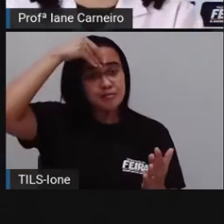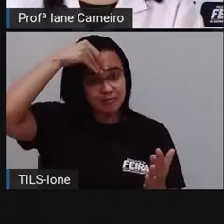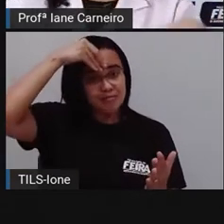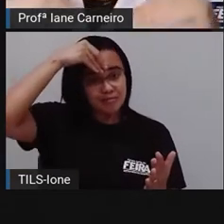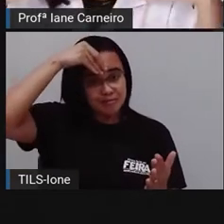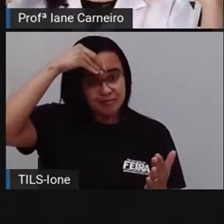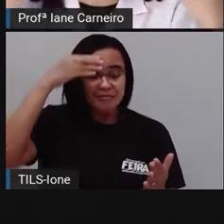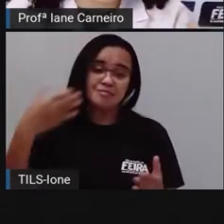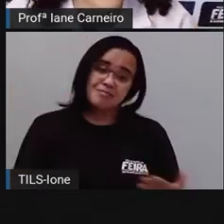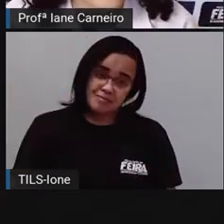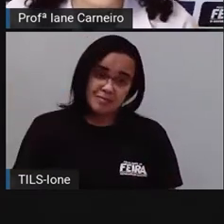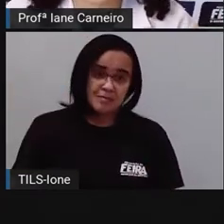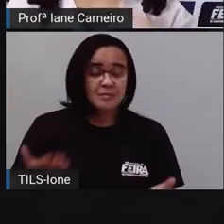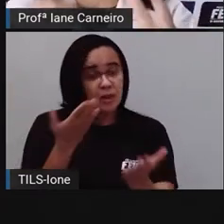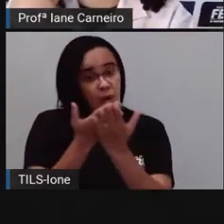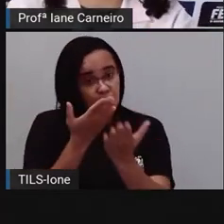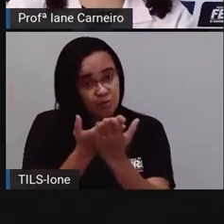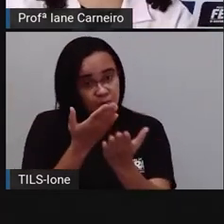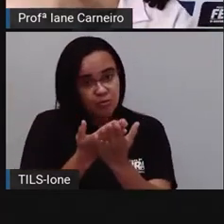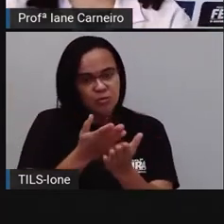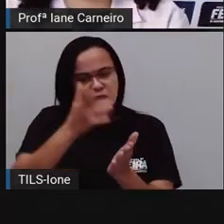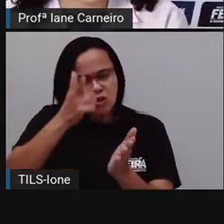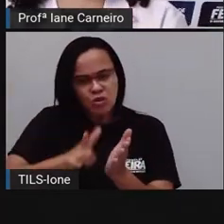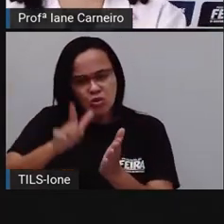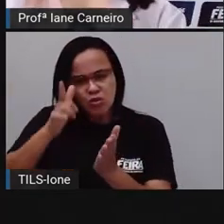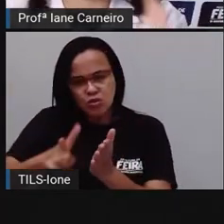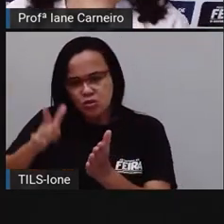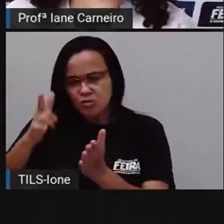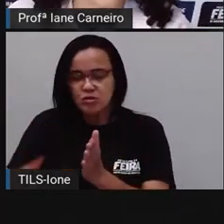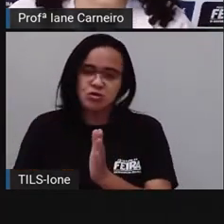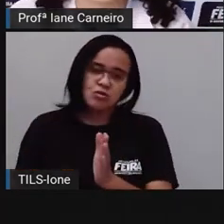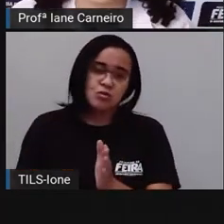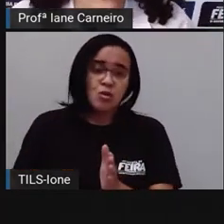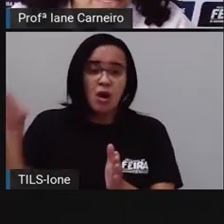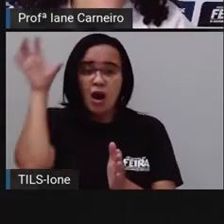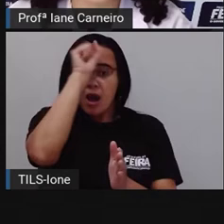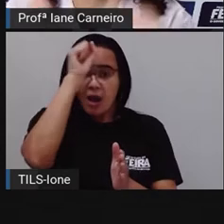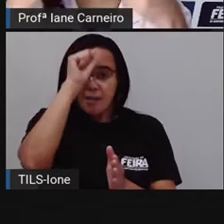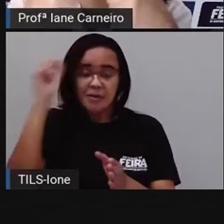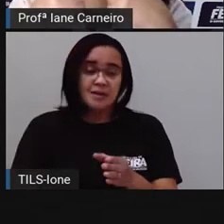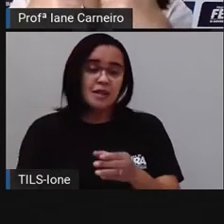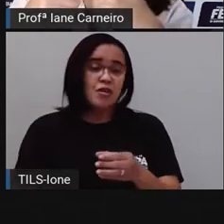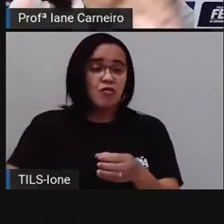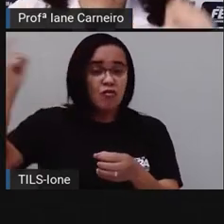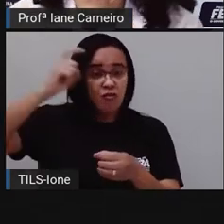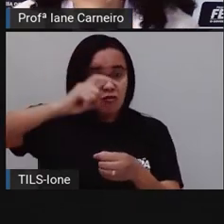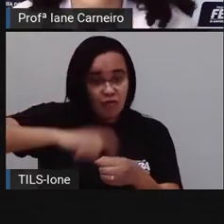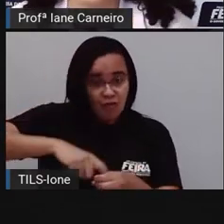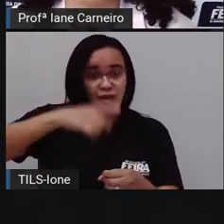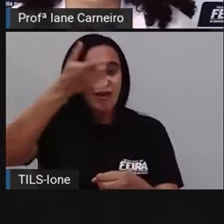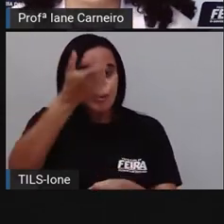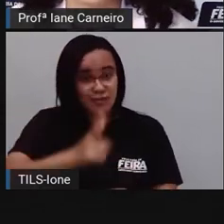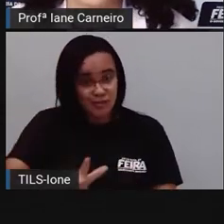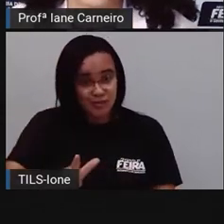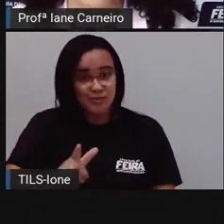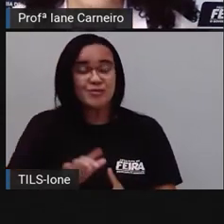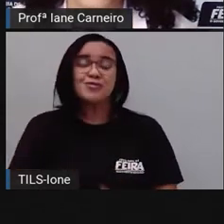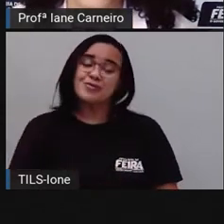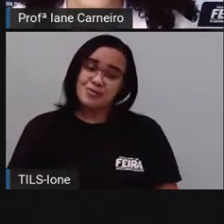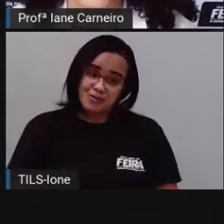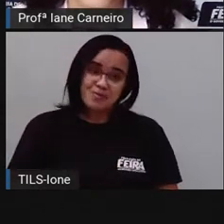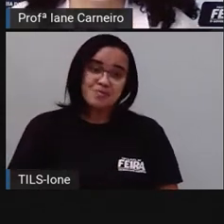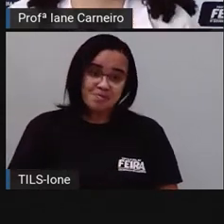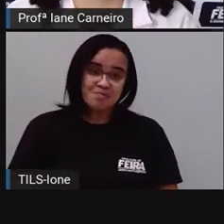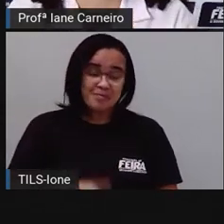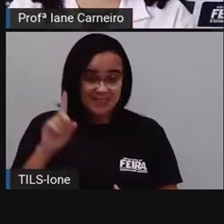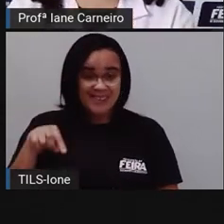ler, revisar, né, aprender, retomar, é assim mesmo, tá joia? Então vamos lá? Então, o primeiro animal que está